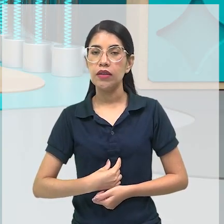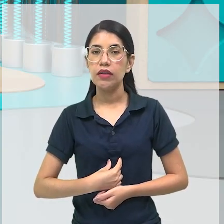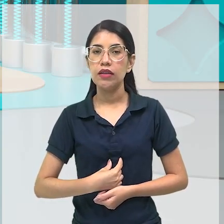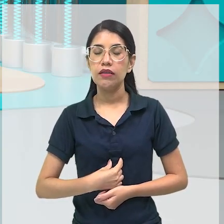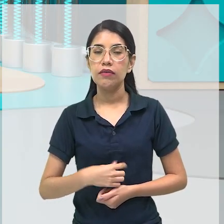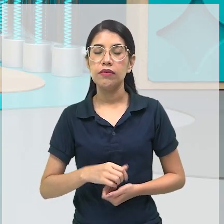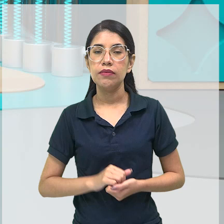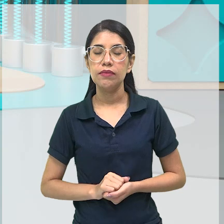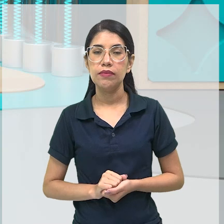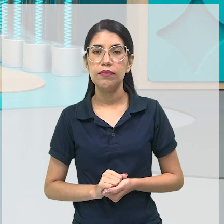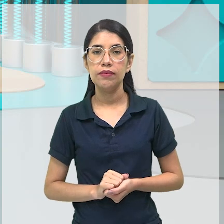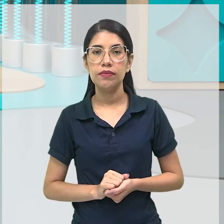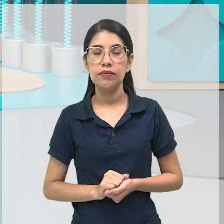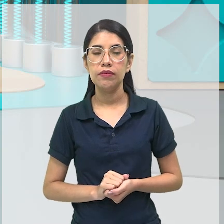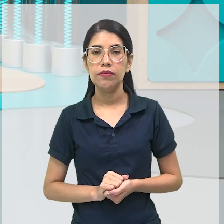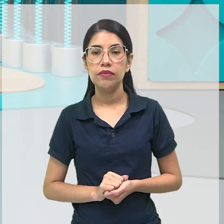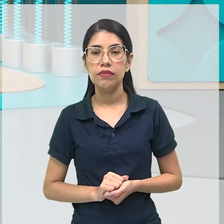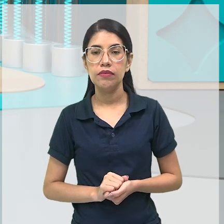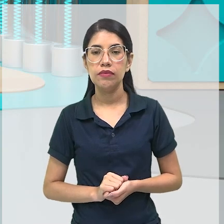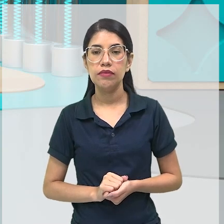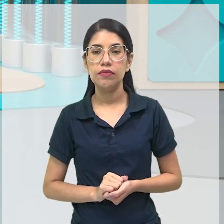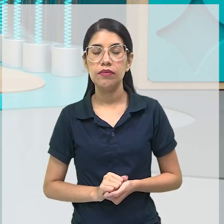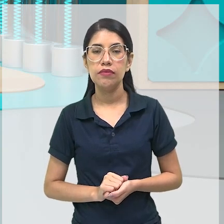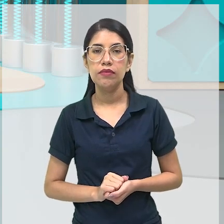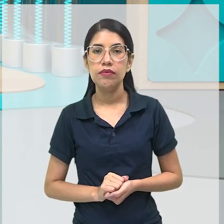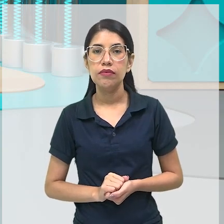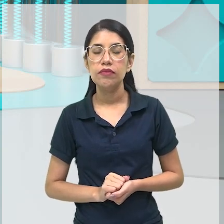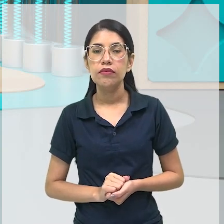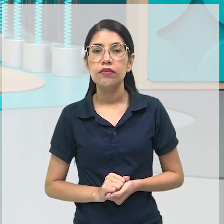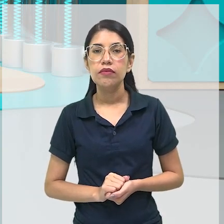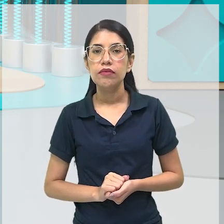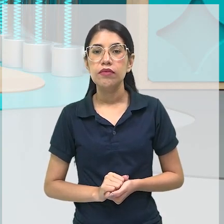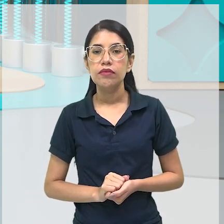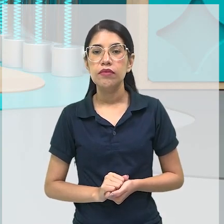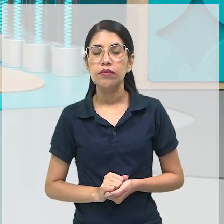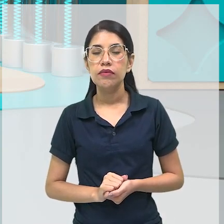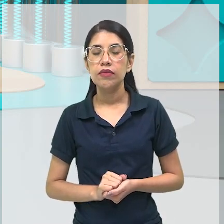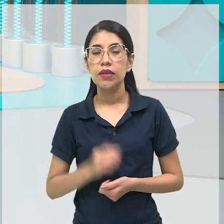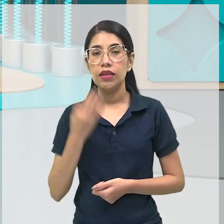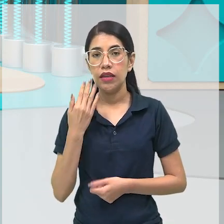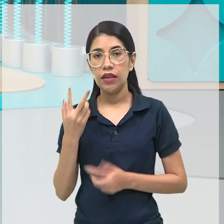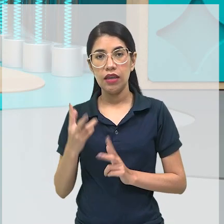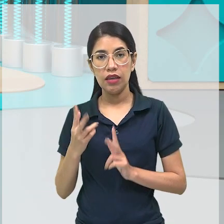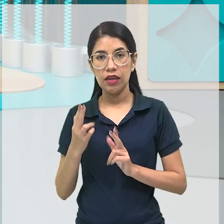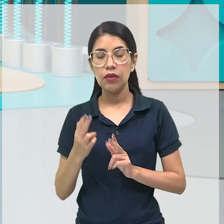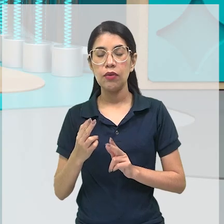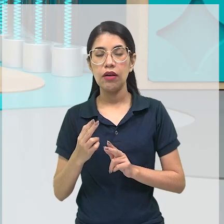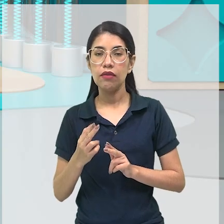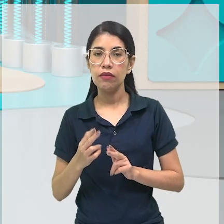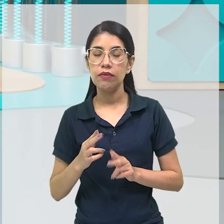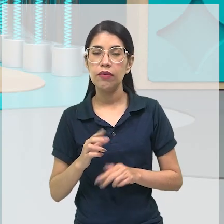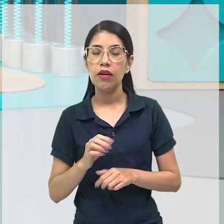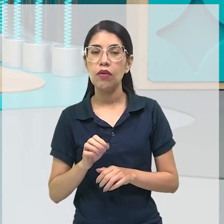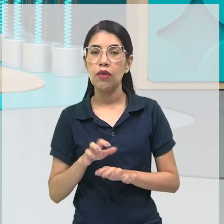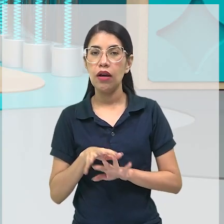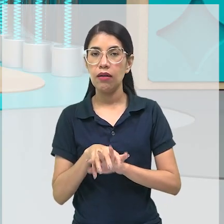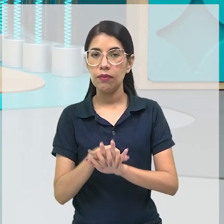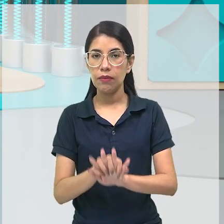peito aqui da vítima, né? Coloca nessa parte, bem no meio, com os braços estendidos, e você